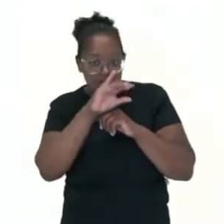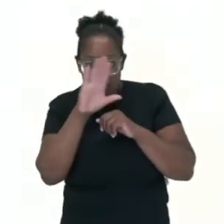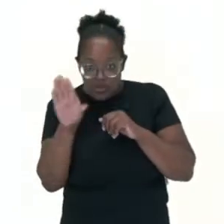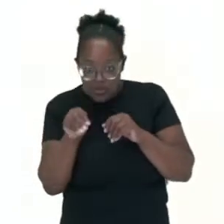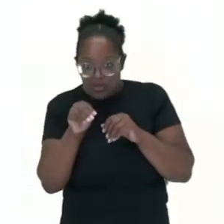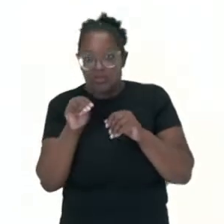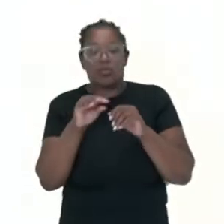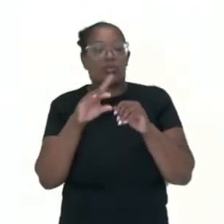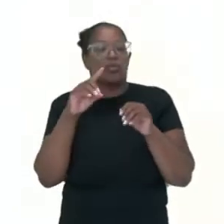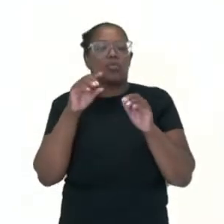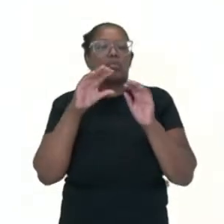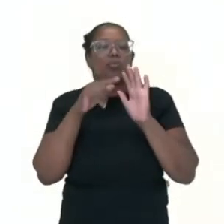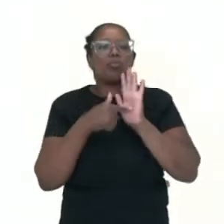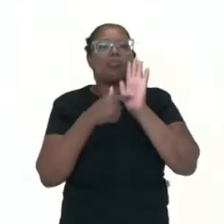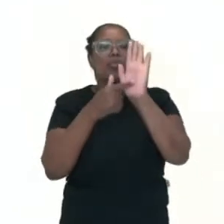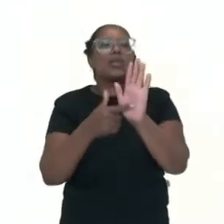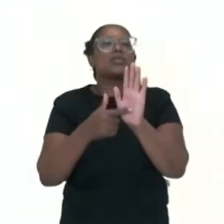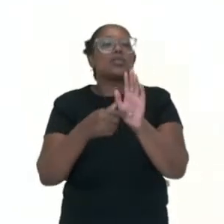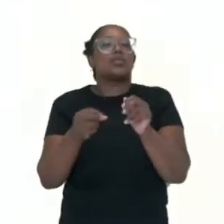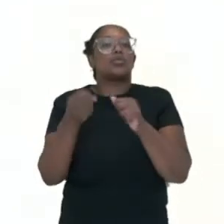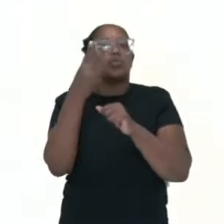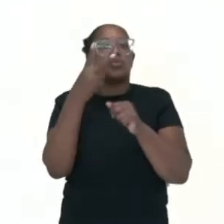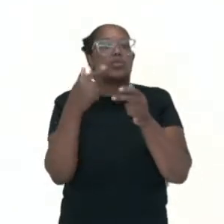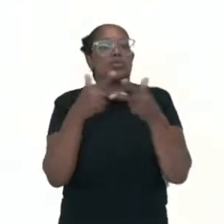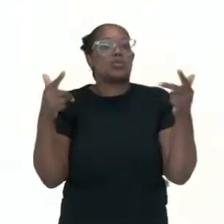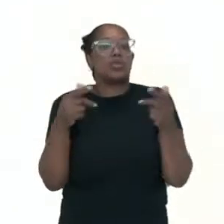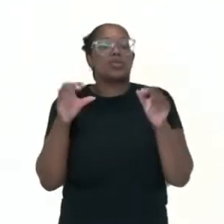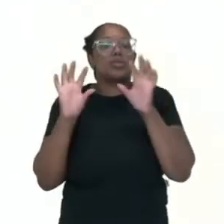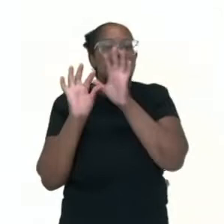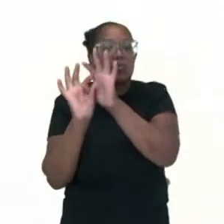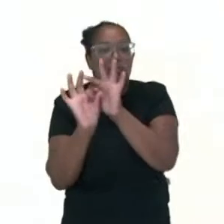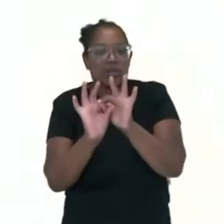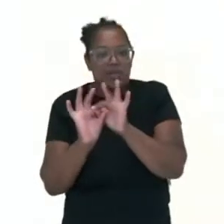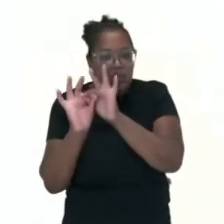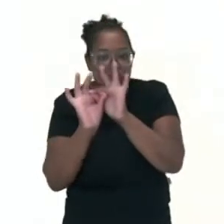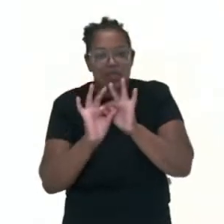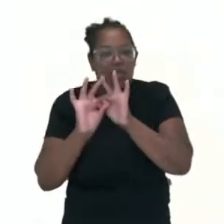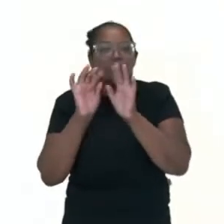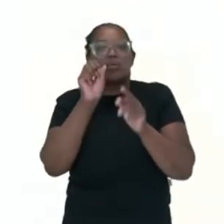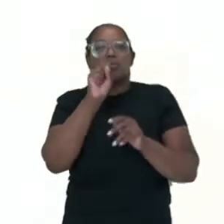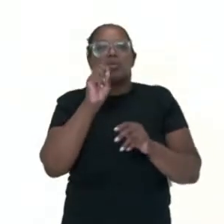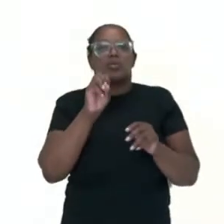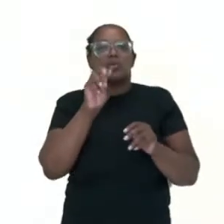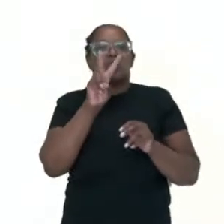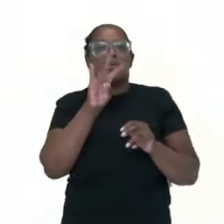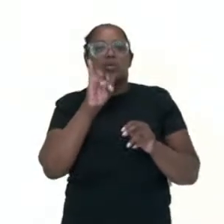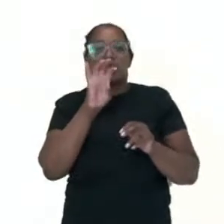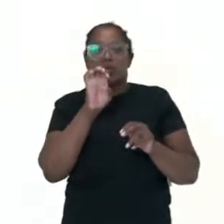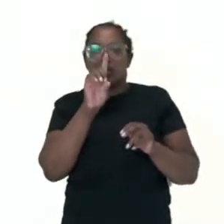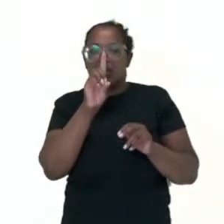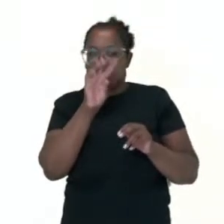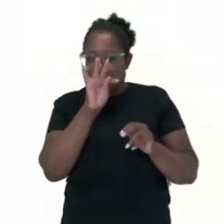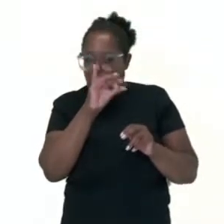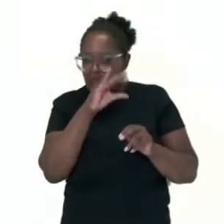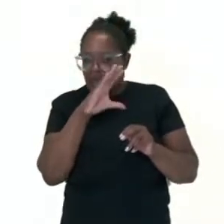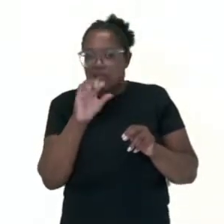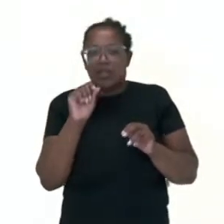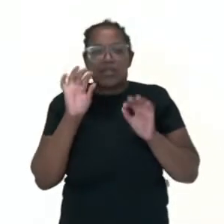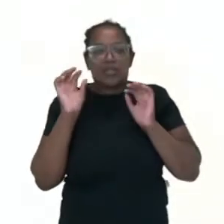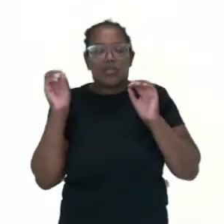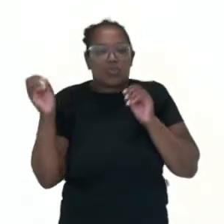literalmente, ascendem duas grandes potências. União Soviética, defendendo um novo modelo, principalmente pela sua